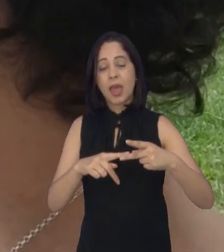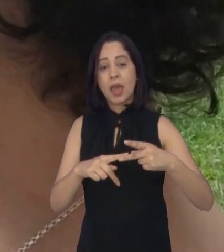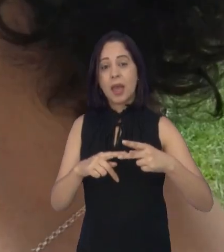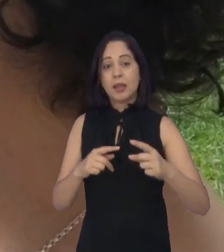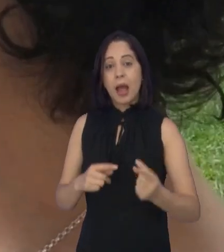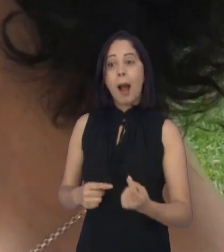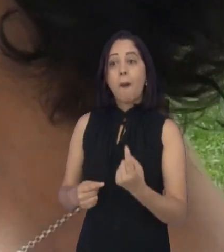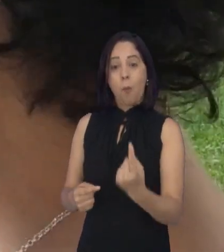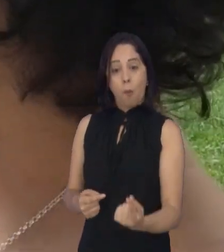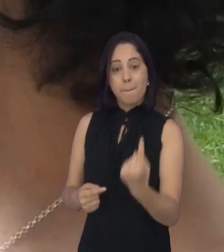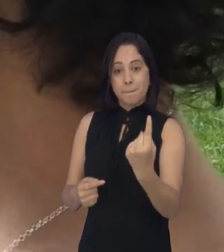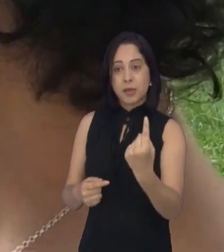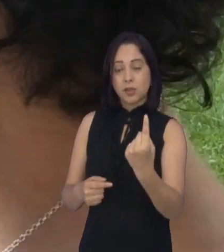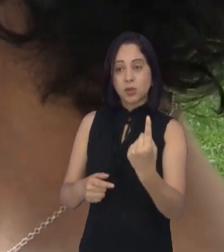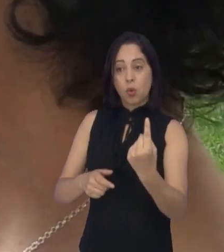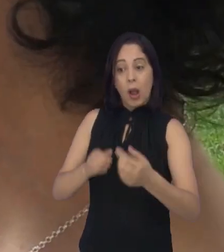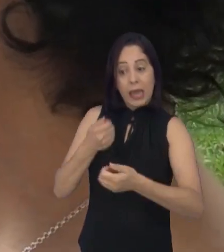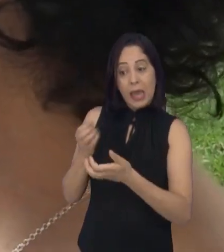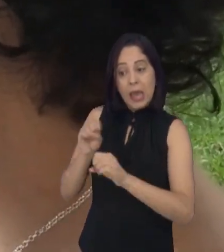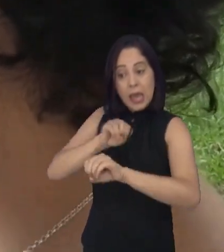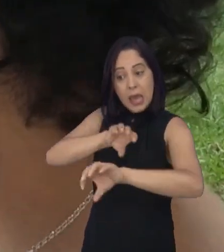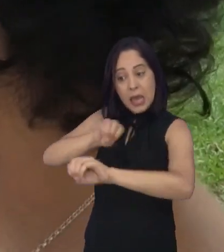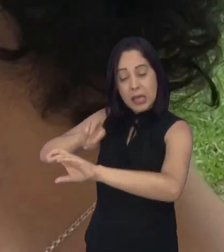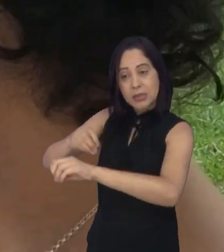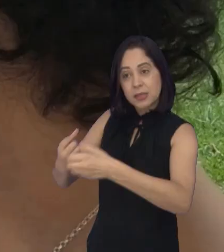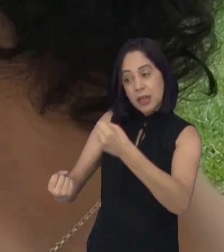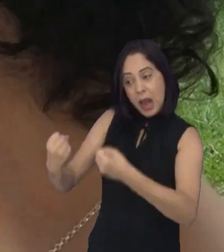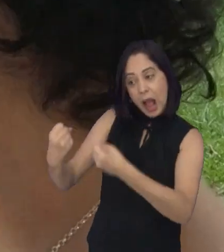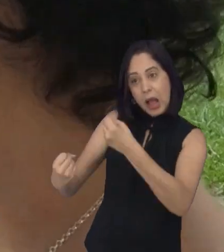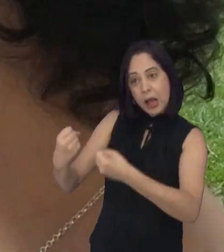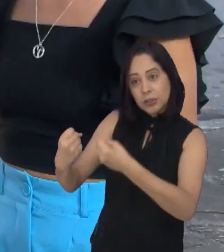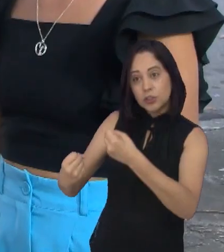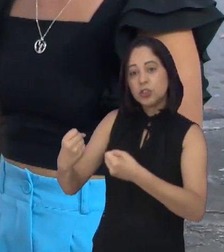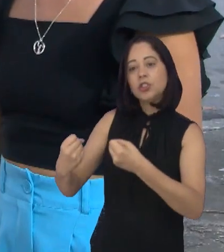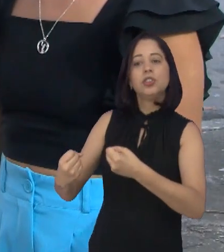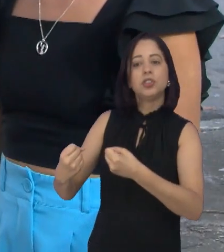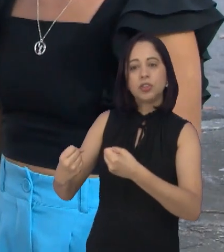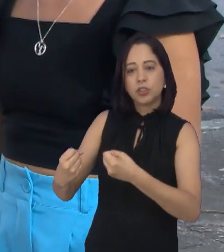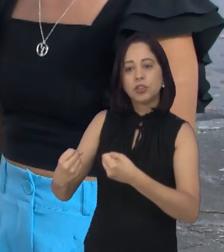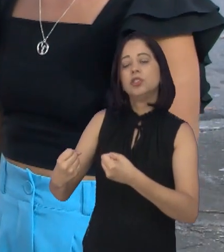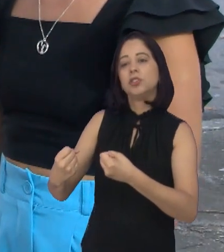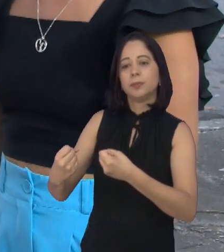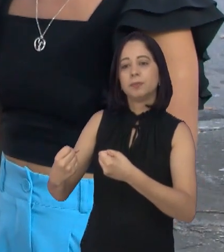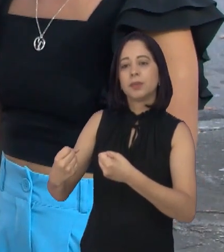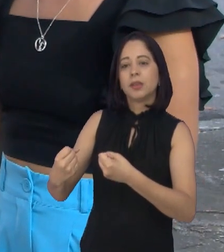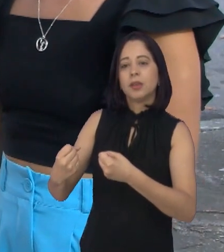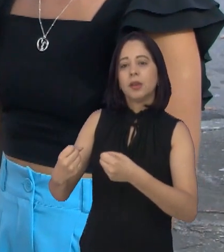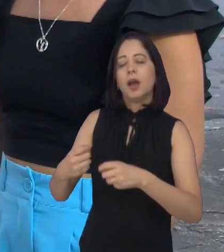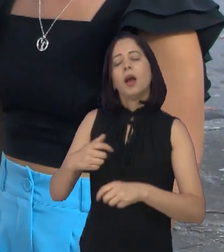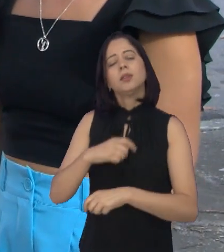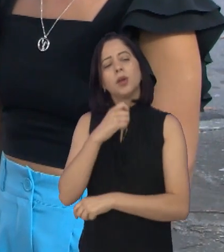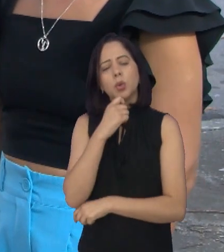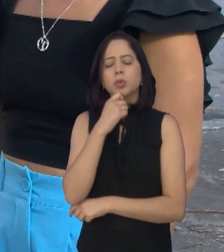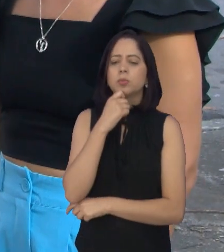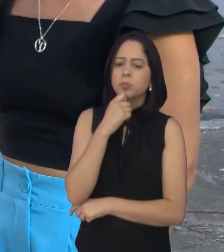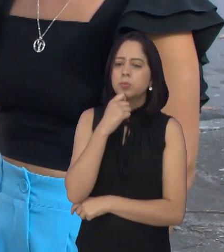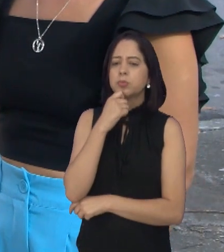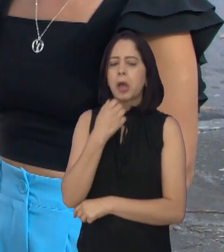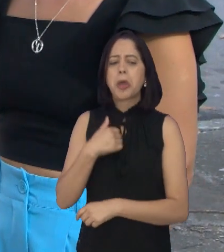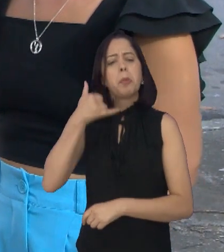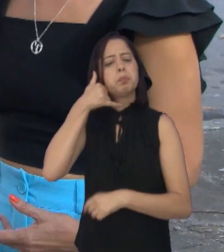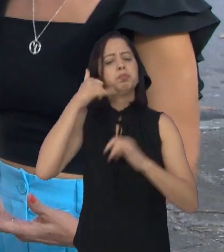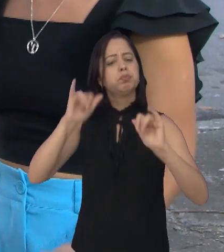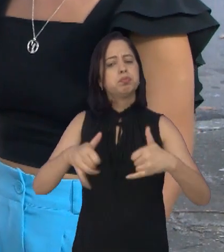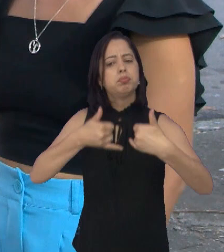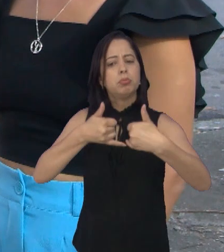que dava aula para pessoas habilitadas com esse tipo de limitação ou medo. E aí entrei em contato